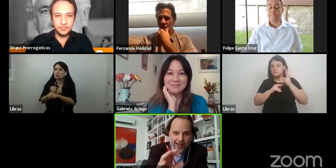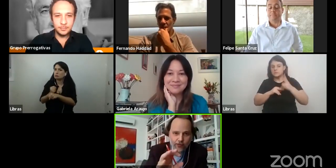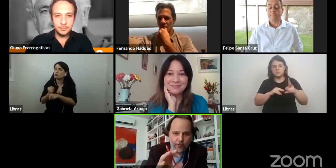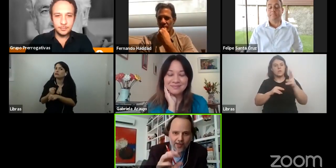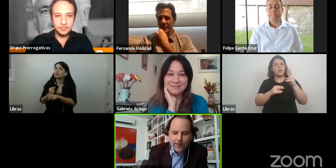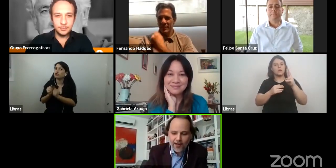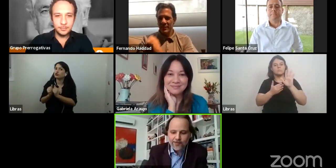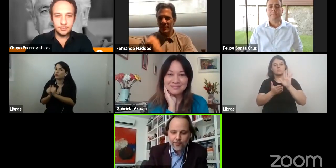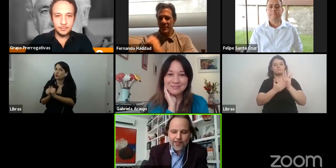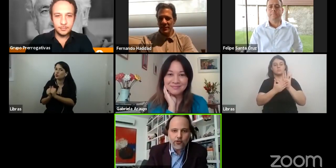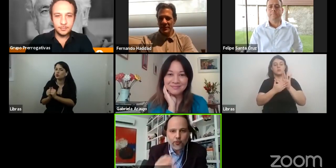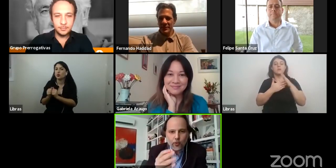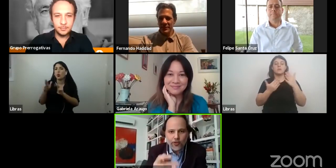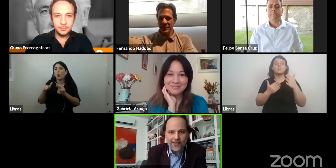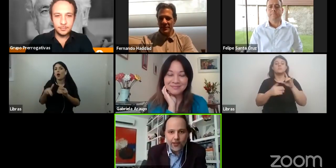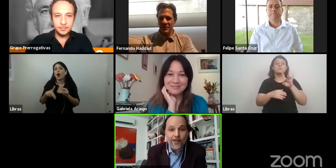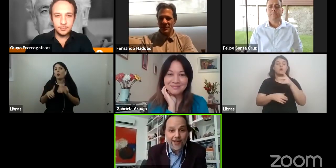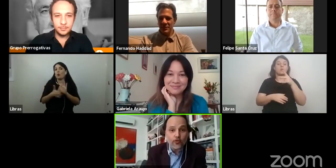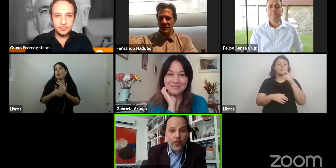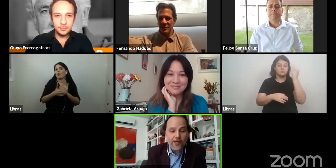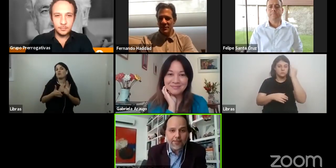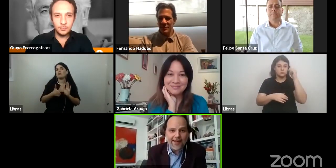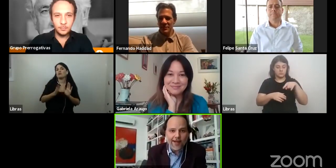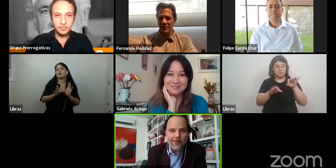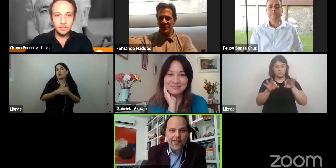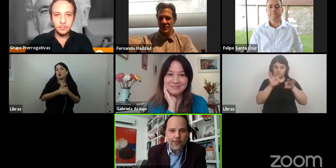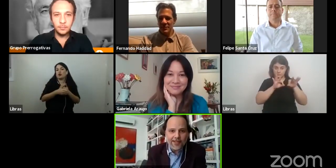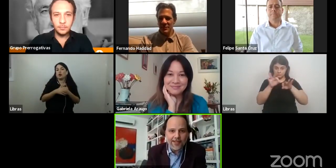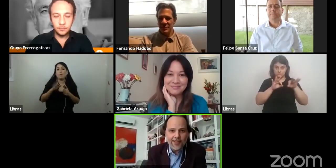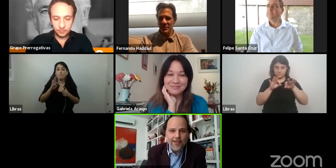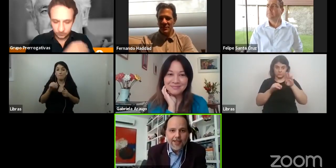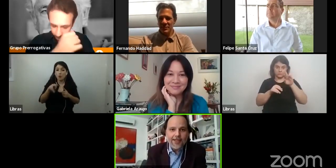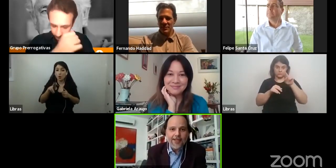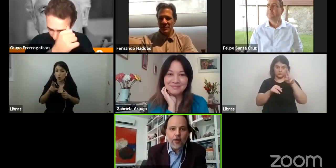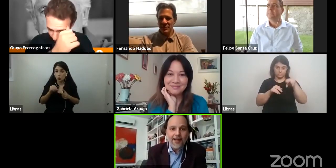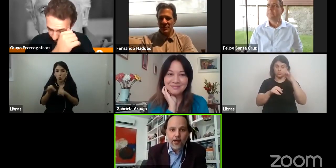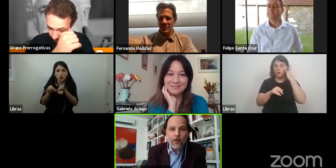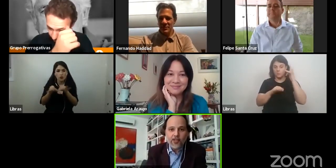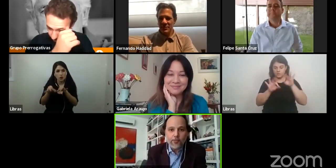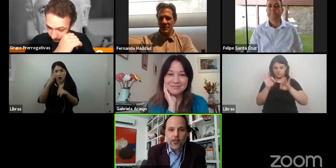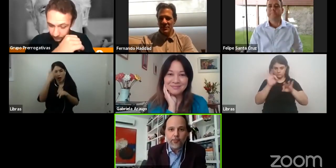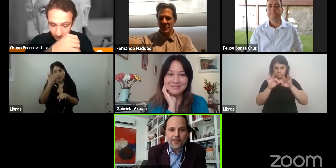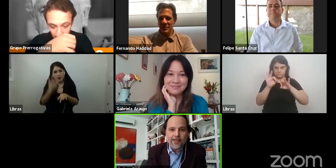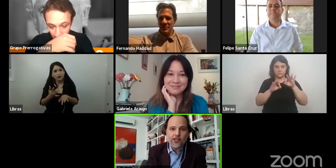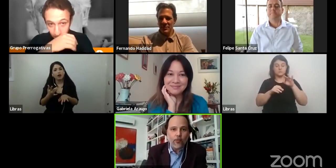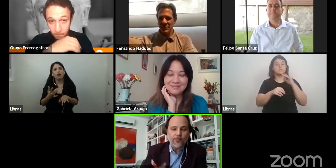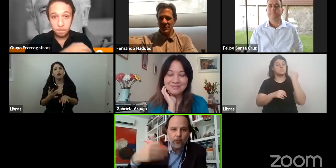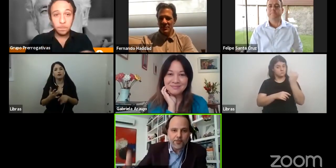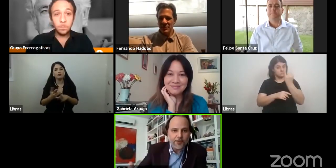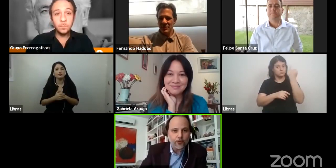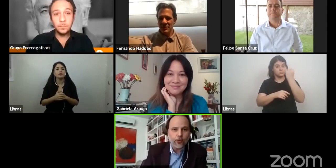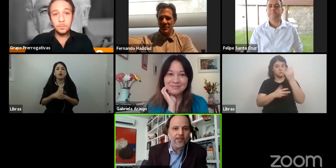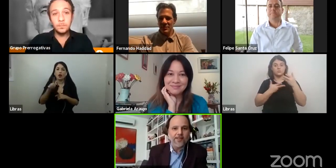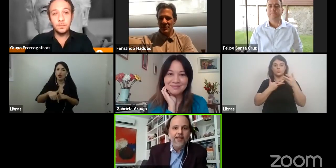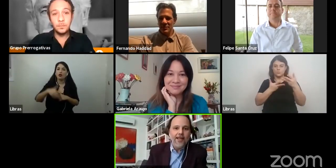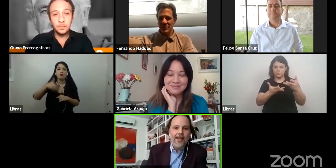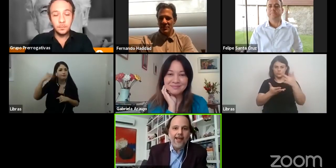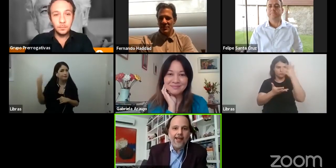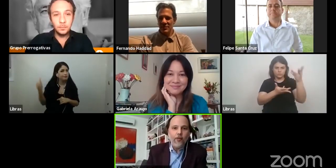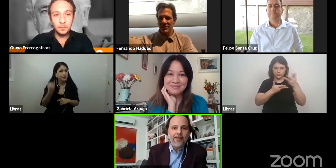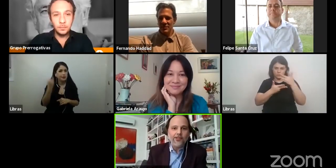eu vou falar só uma coisa importante. O Bruno, na verdade, organizou esse painel, né, de amanhã, e é um painel realmente muito importante, convidou as